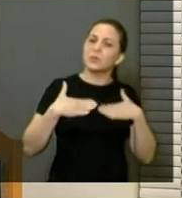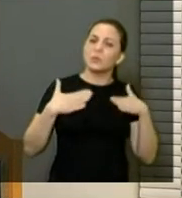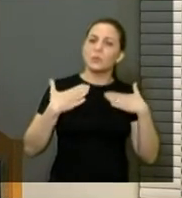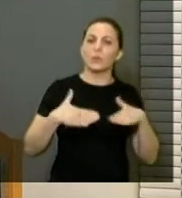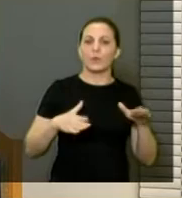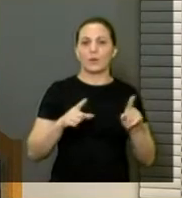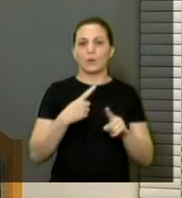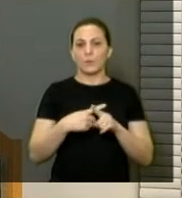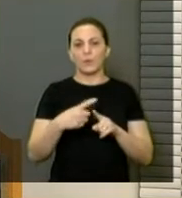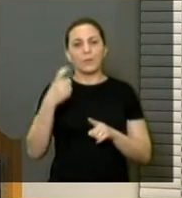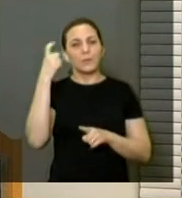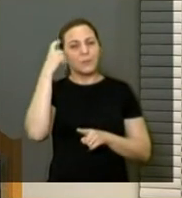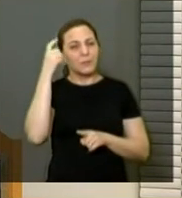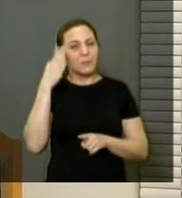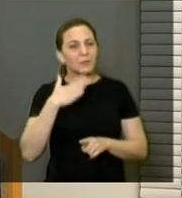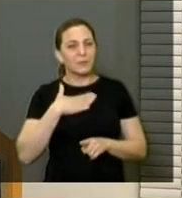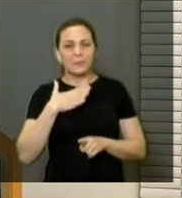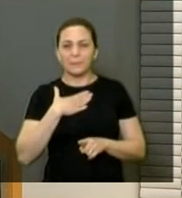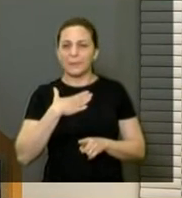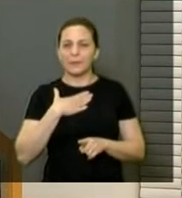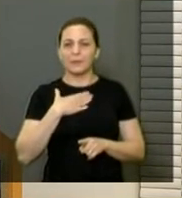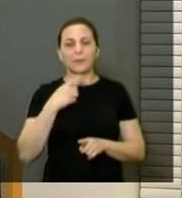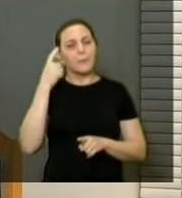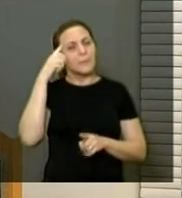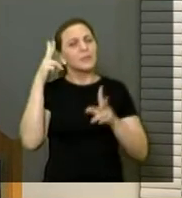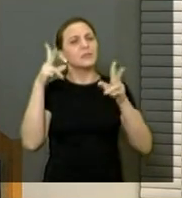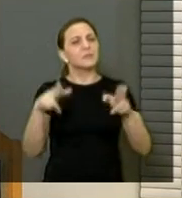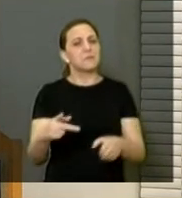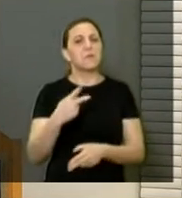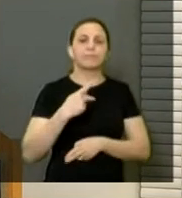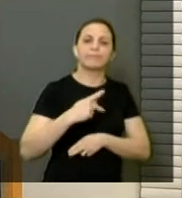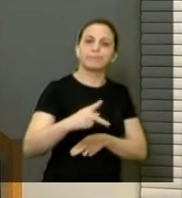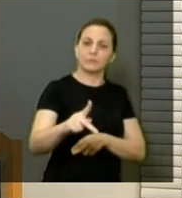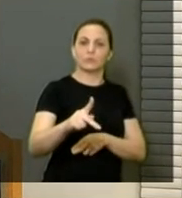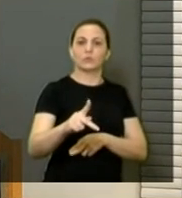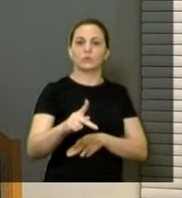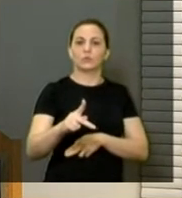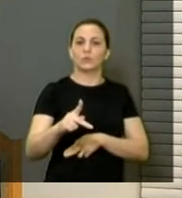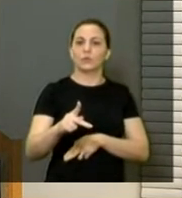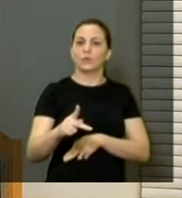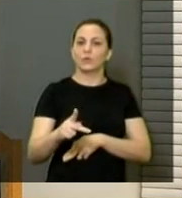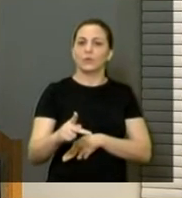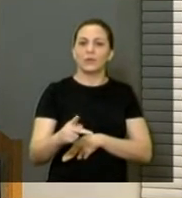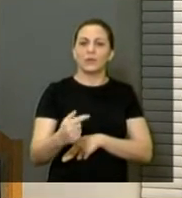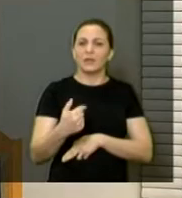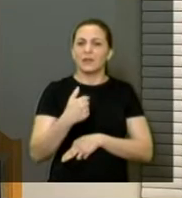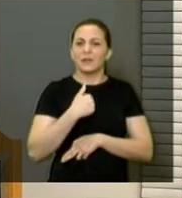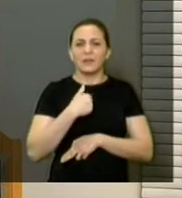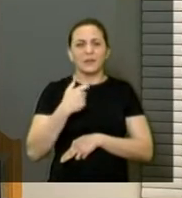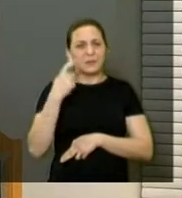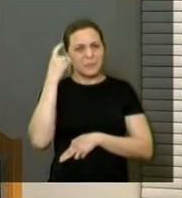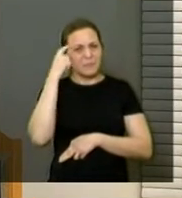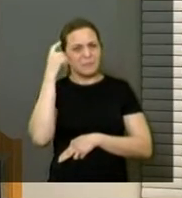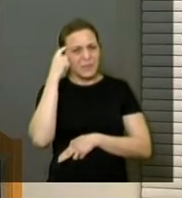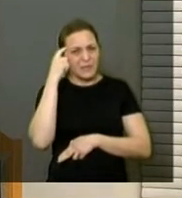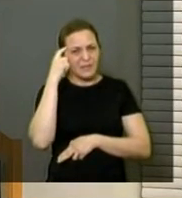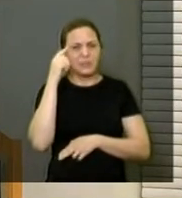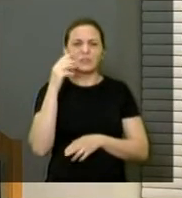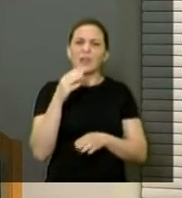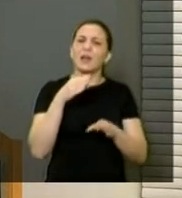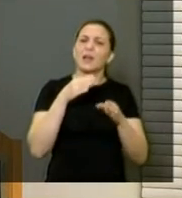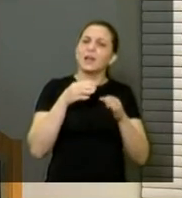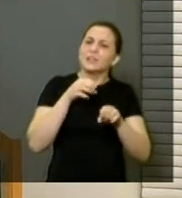que pensam de mim a recíproca é verdadeira é totalmente verdadeira não vai se pensa de mim tudo o que está sendo publicado